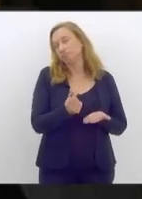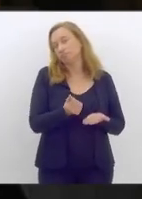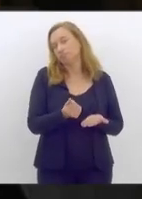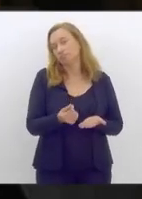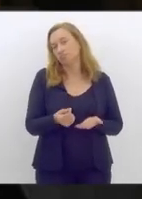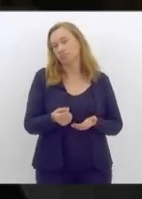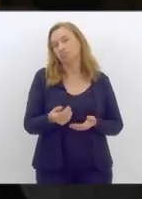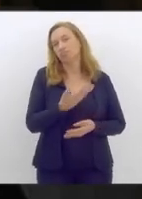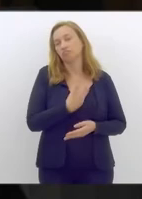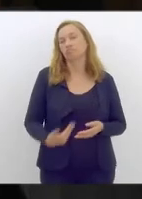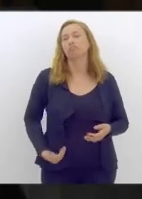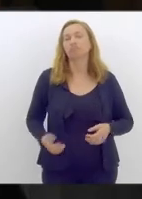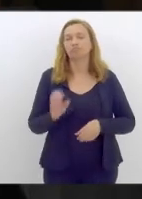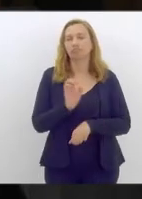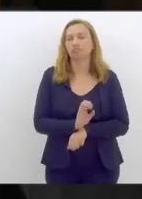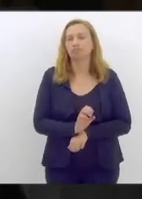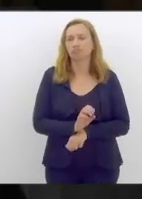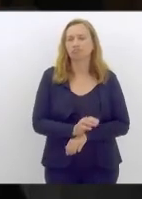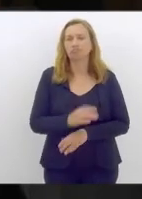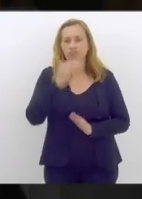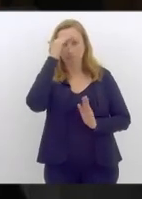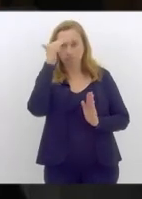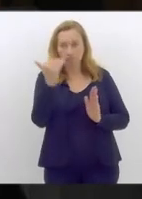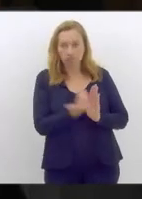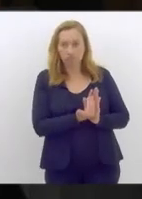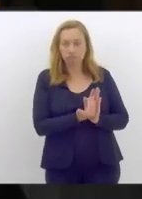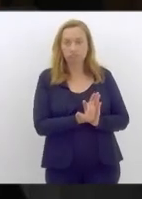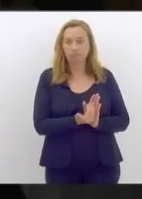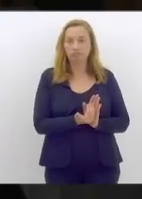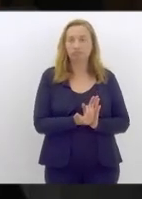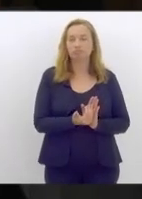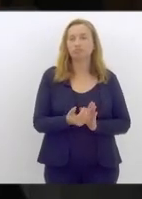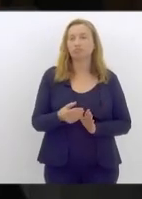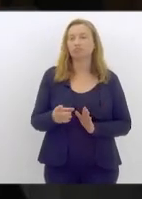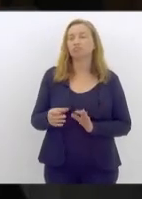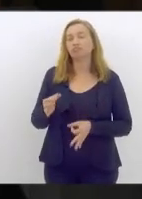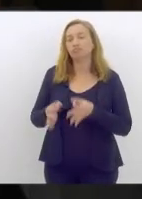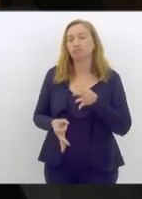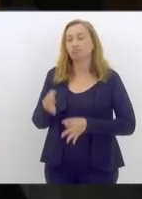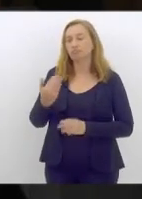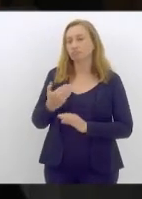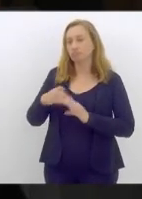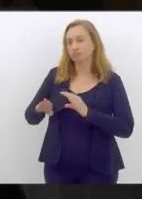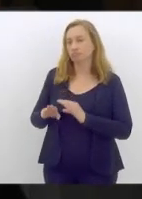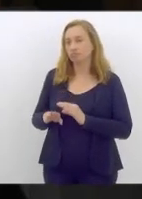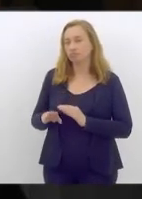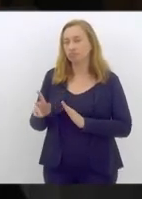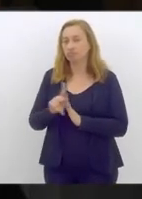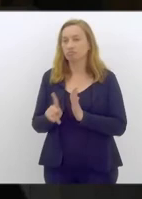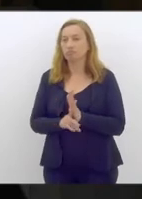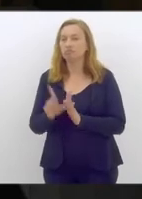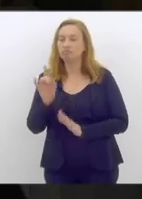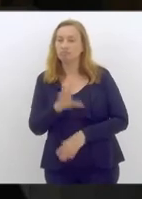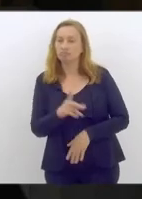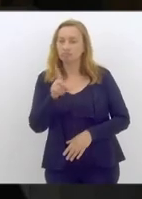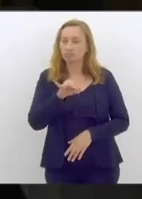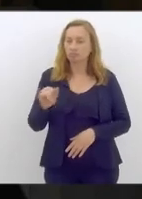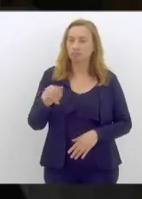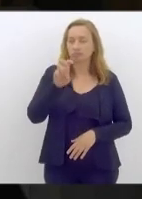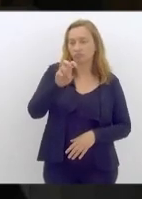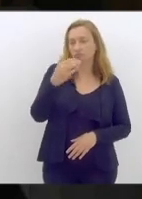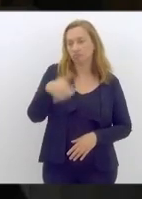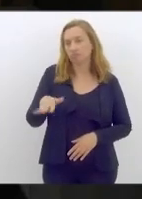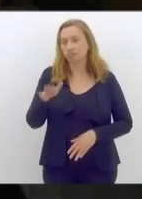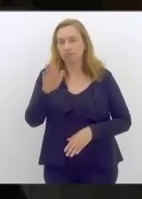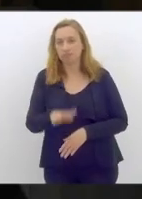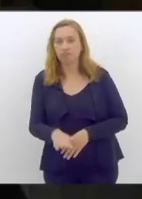então o governo do estado para cumprir uma decisão judicial manda um projeto no último dia do semestre as 5:30